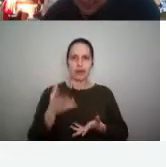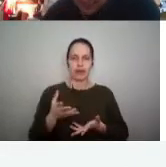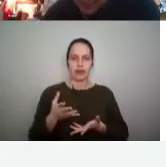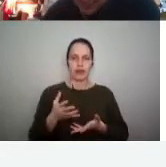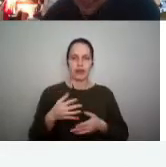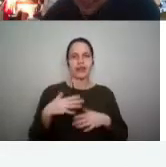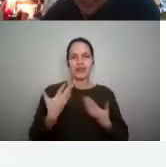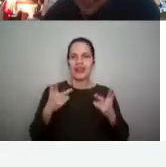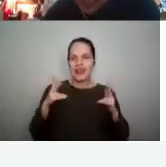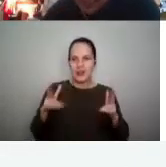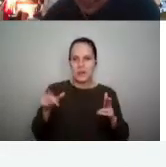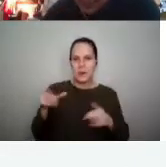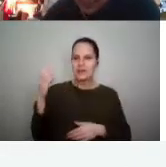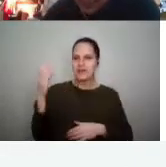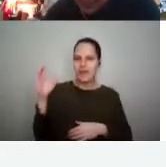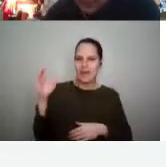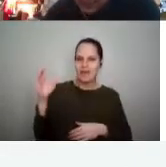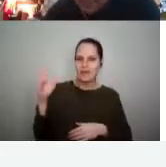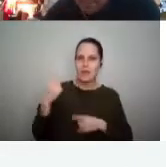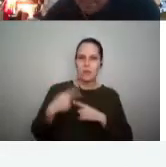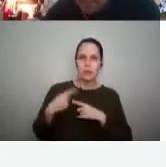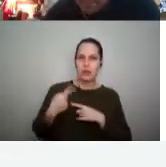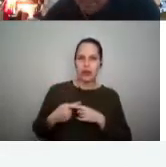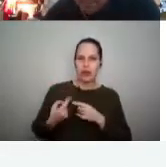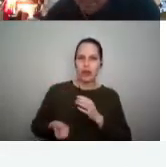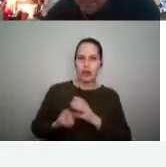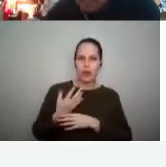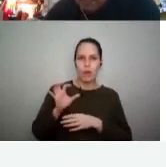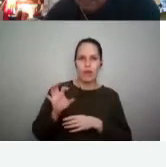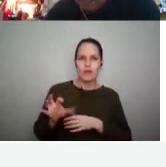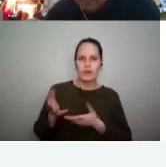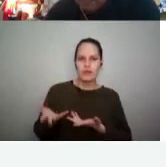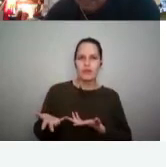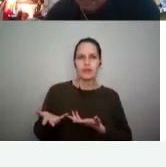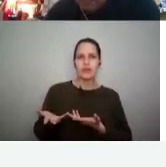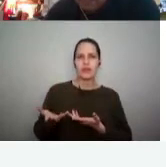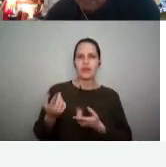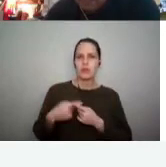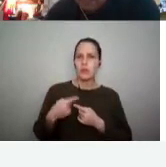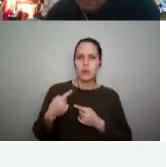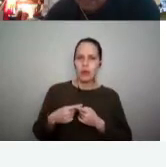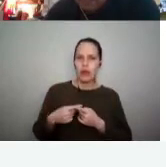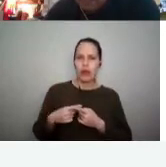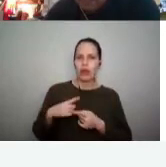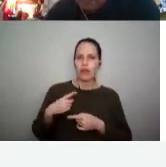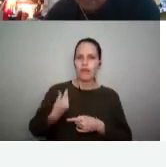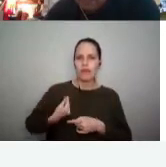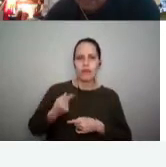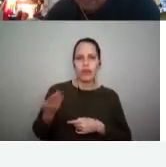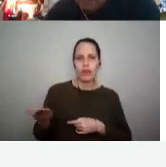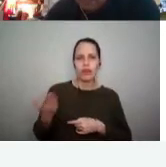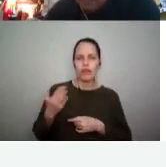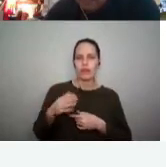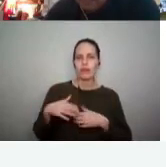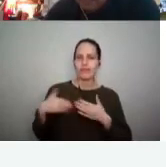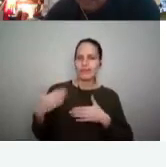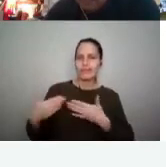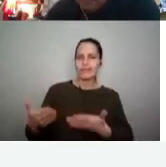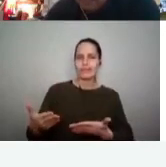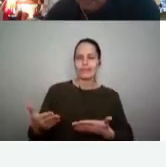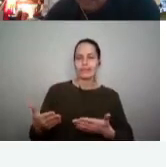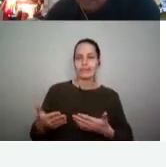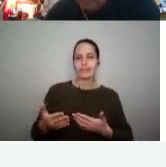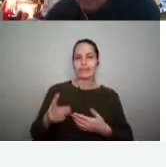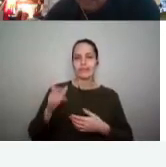né? Por que as coisas foram assim produzidas? Isso é um pouco o resultado da compreensão da ciência